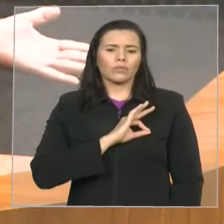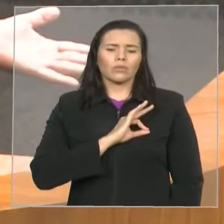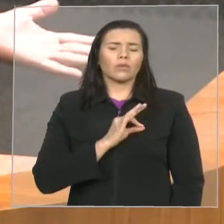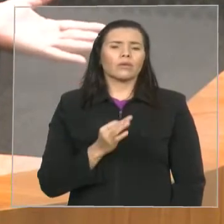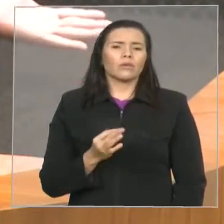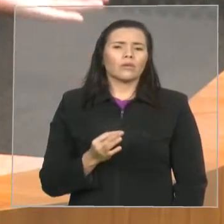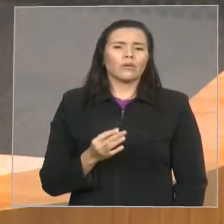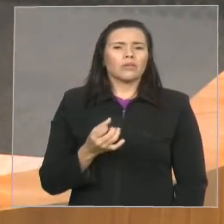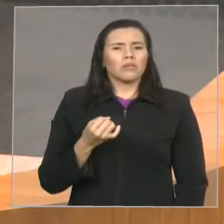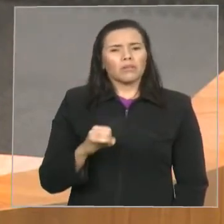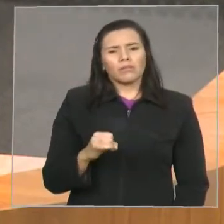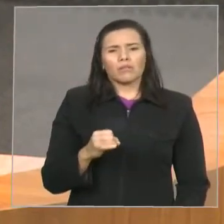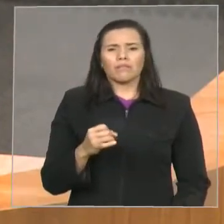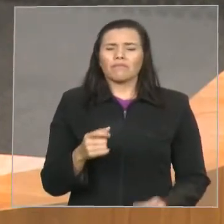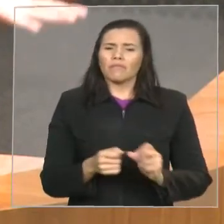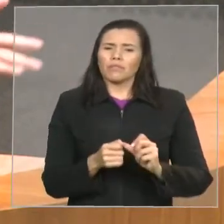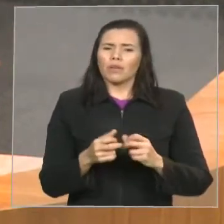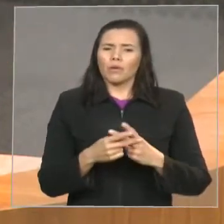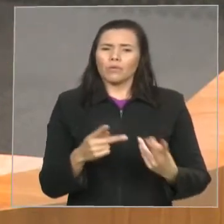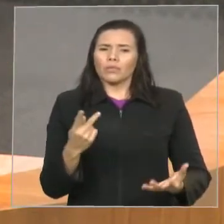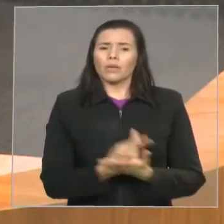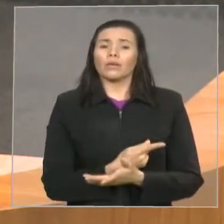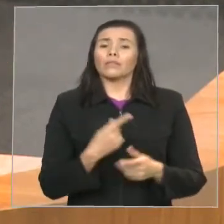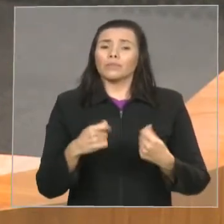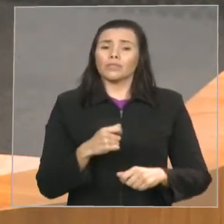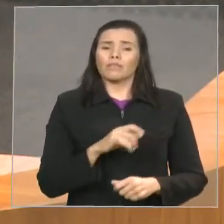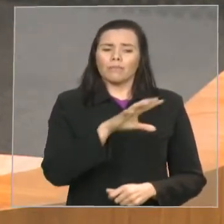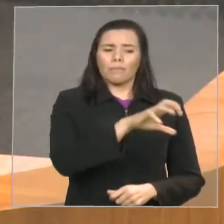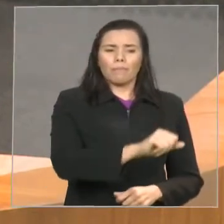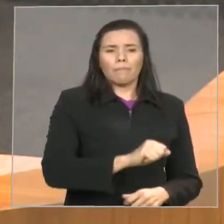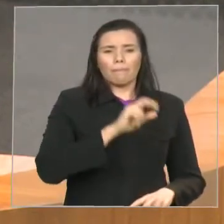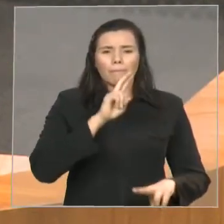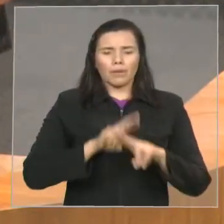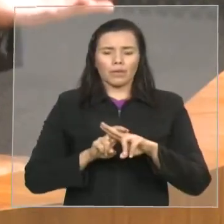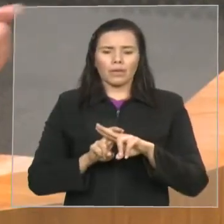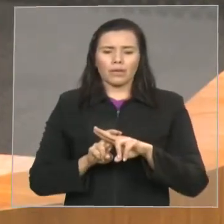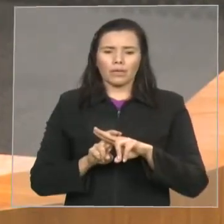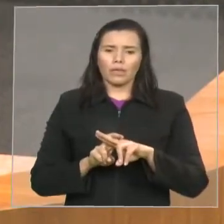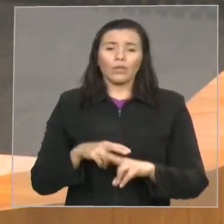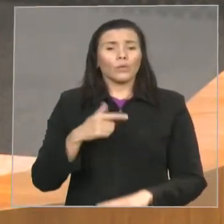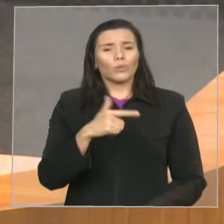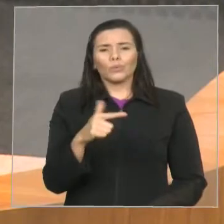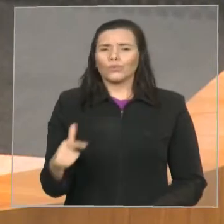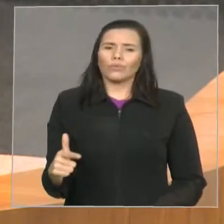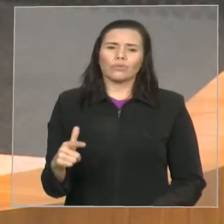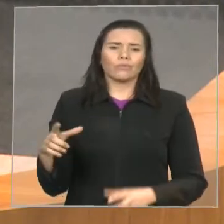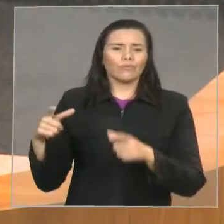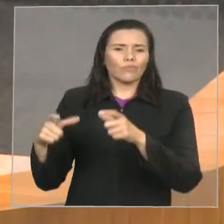onde ficar. E nós construímos aquilo ali na época, em